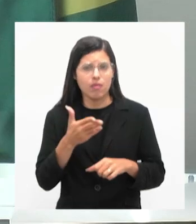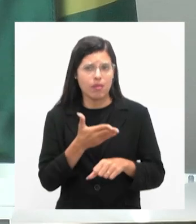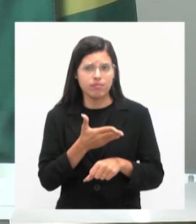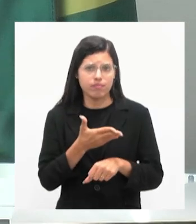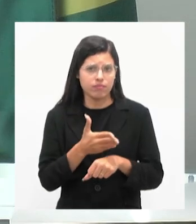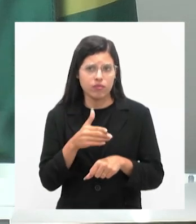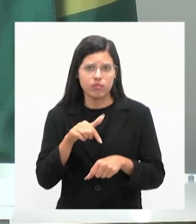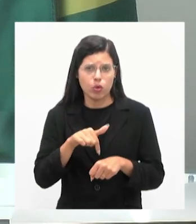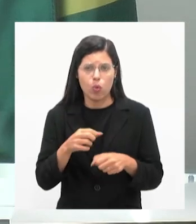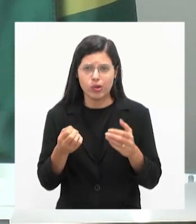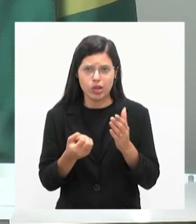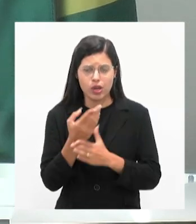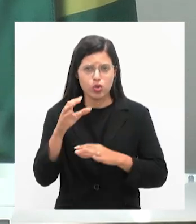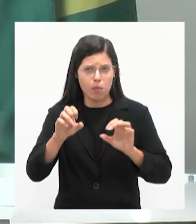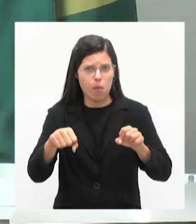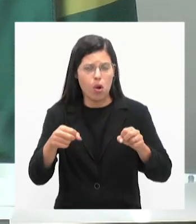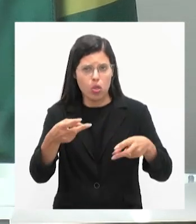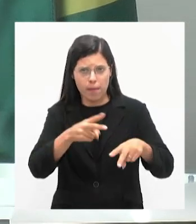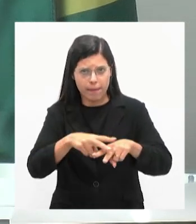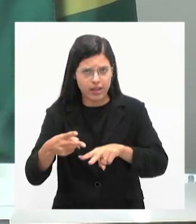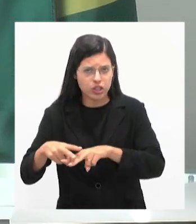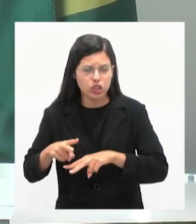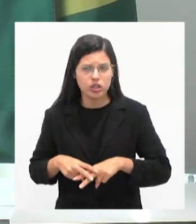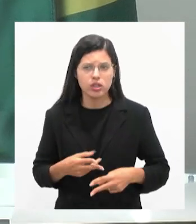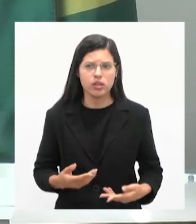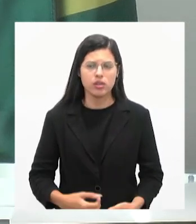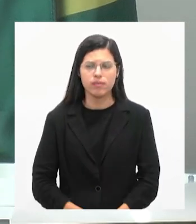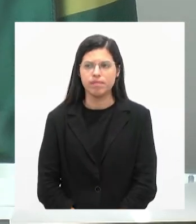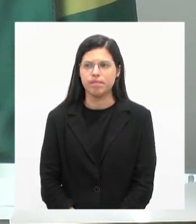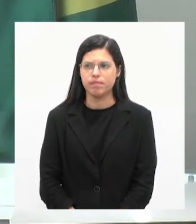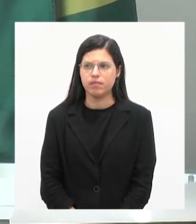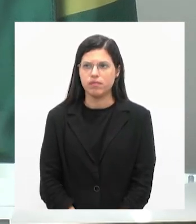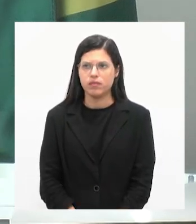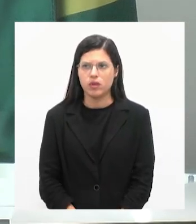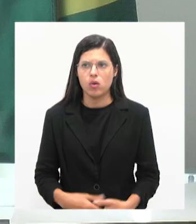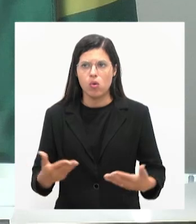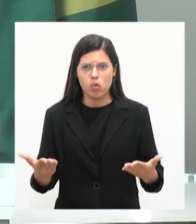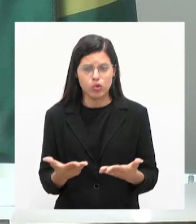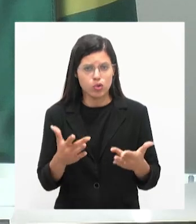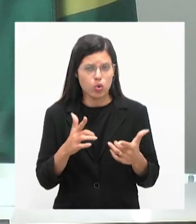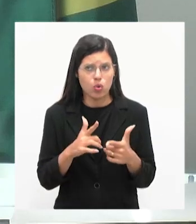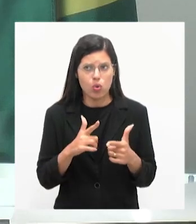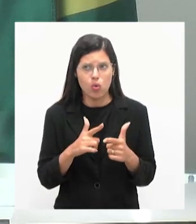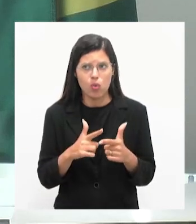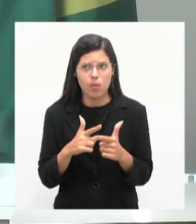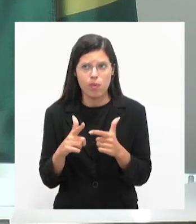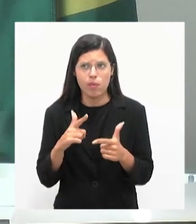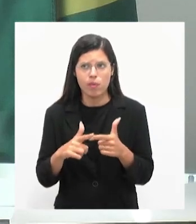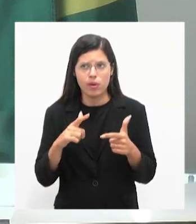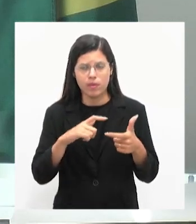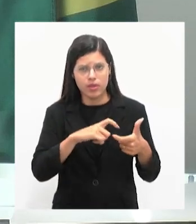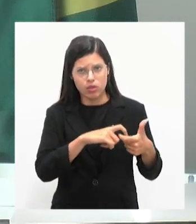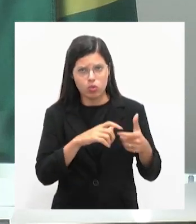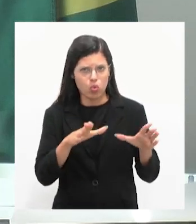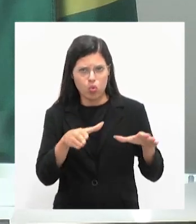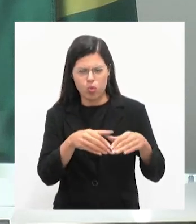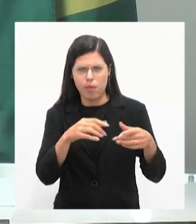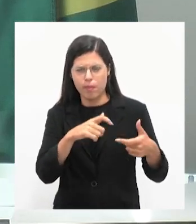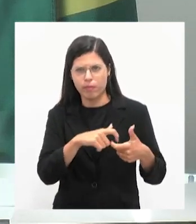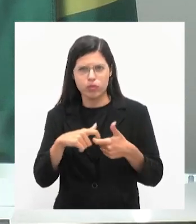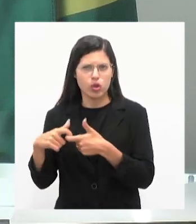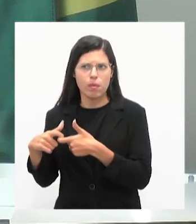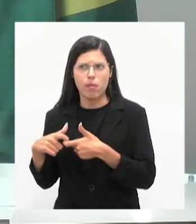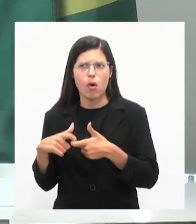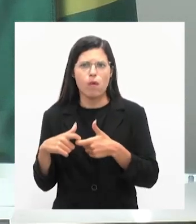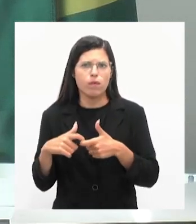é o que hoje, né, a grande ferida da máfia do reboque, e a máfia do reboque, eu falo e